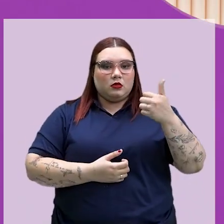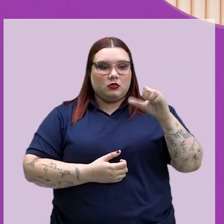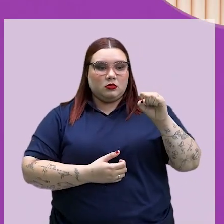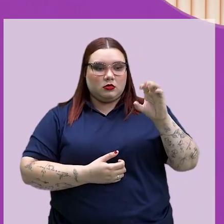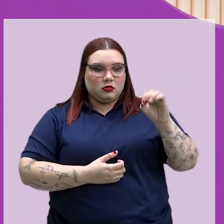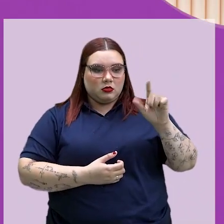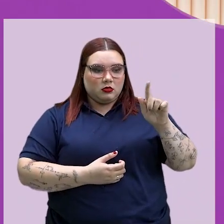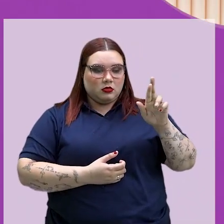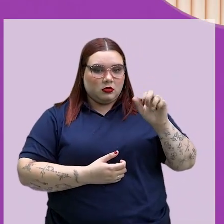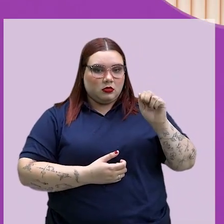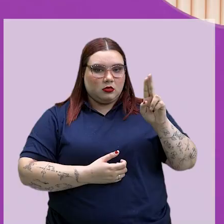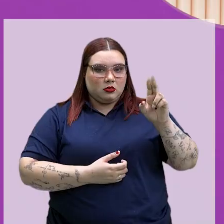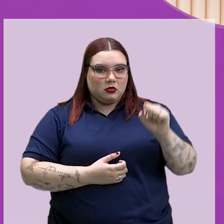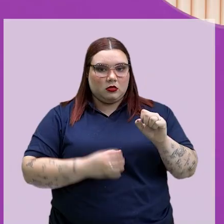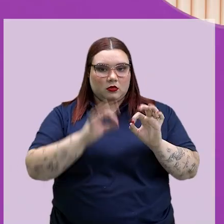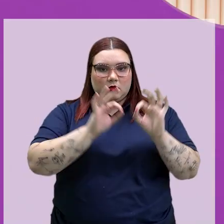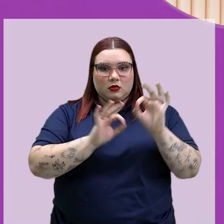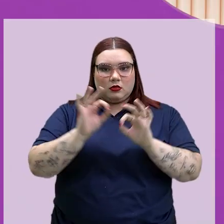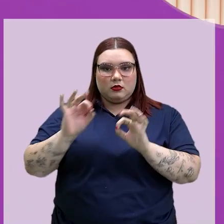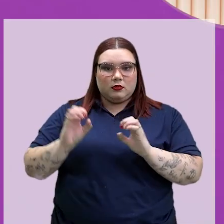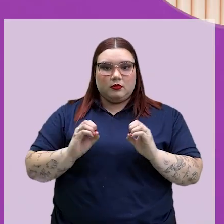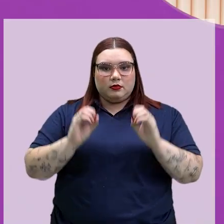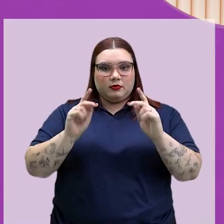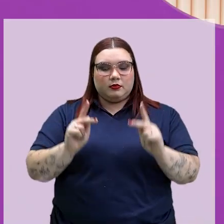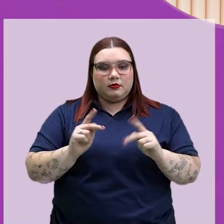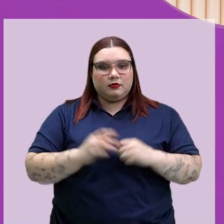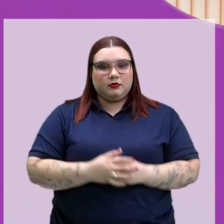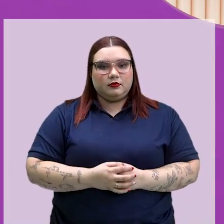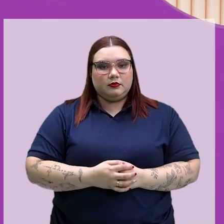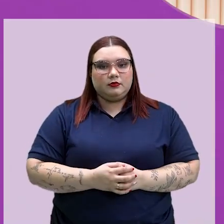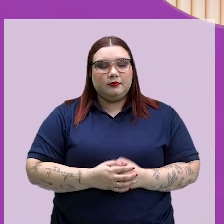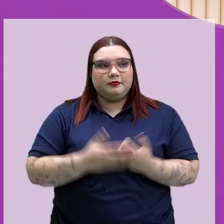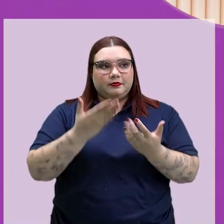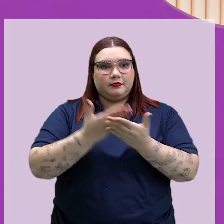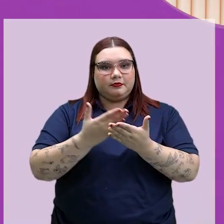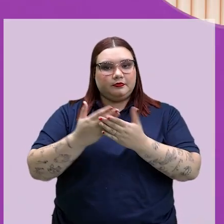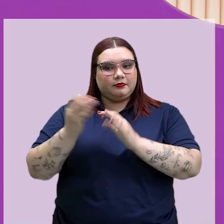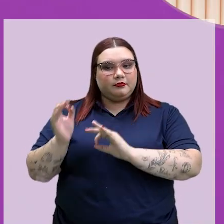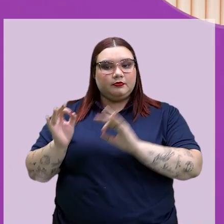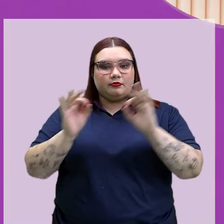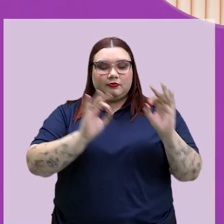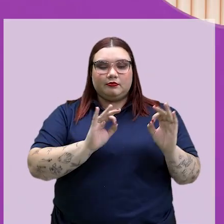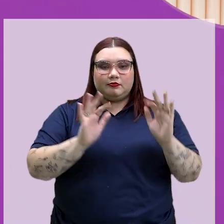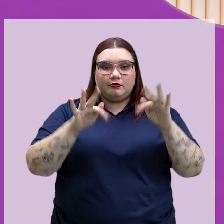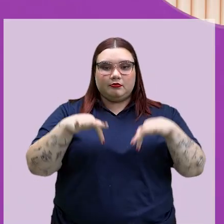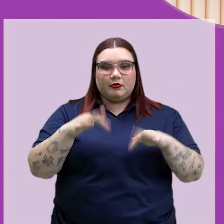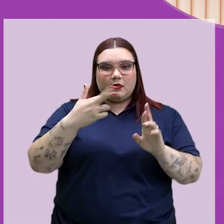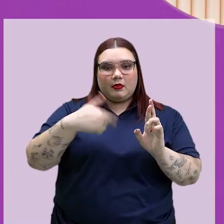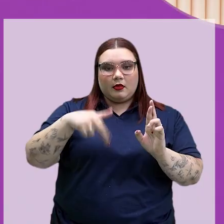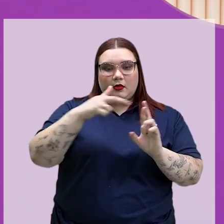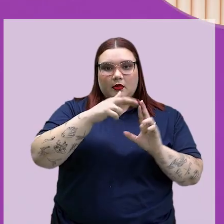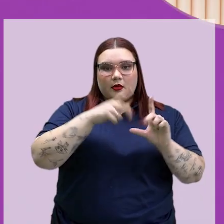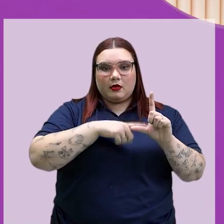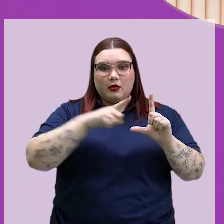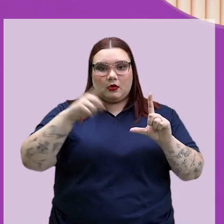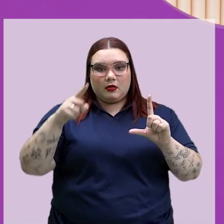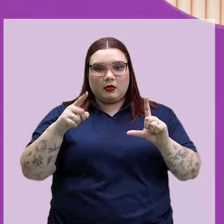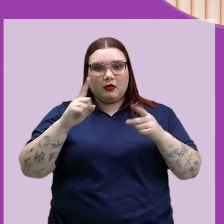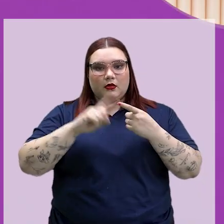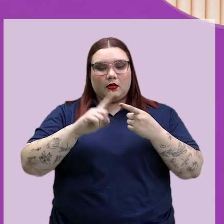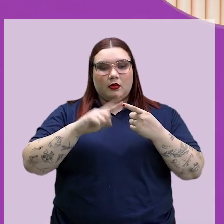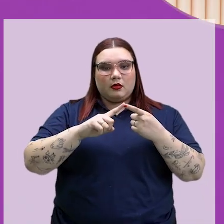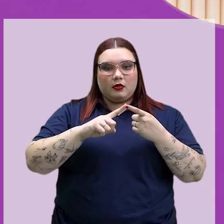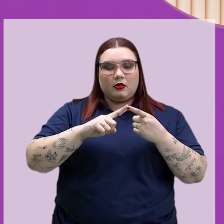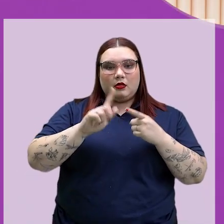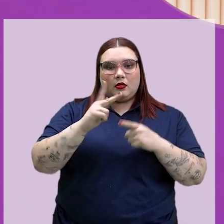180 graus, marco e vou puxando uma reta, tá bom? Então, essa foi a nossa aula de gráficos. Aprendemos dois.